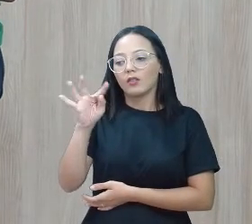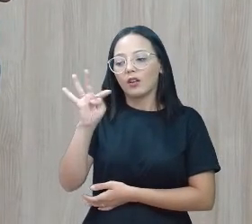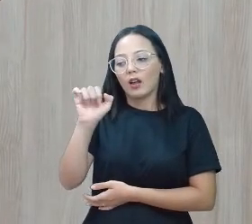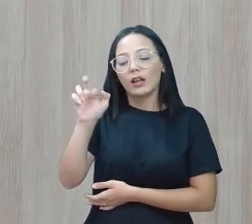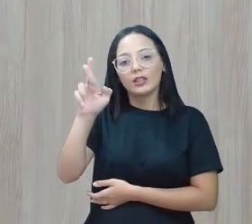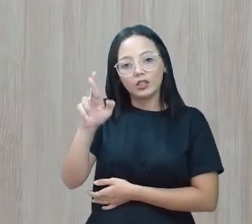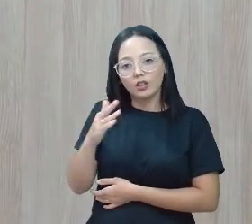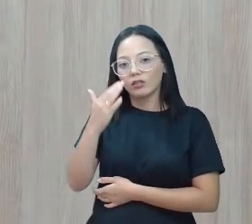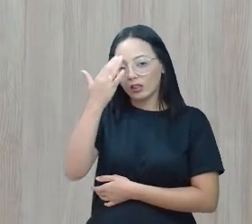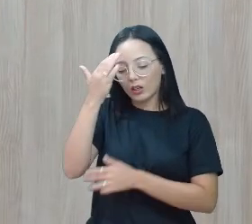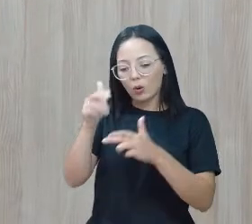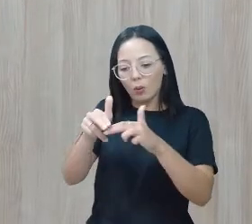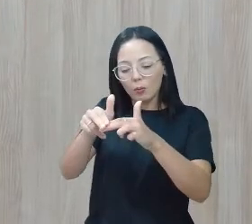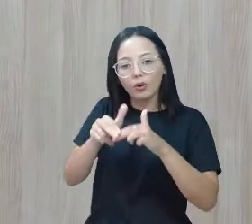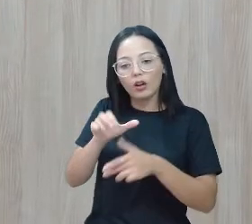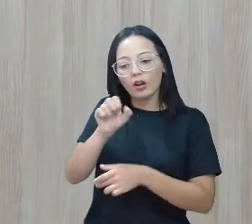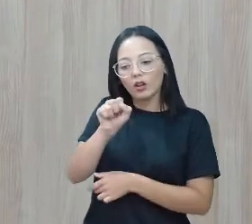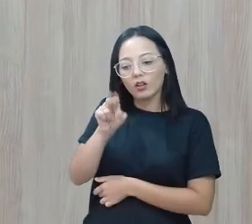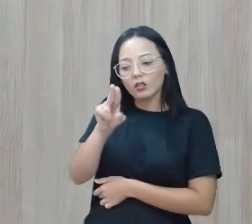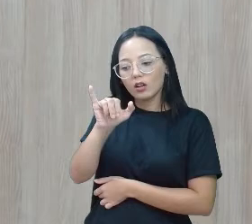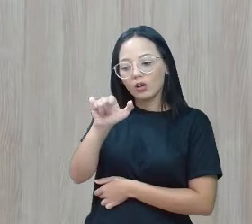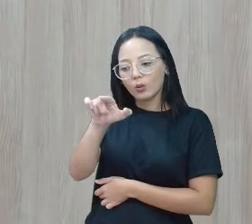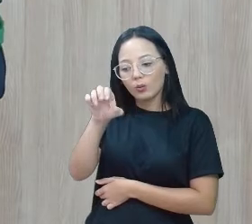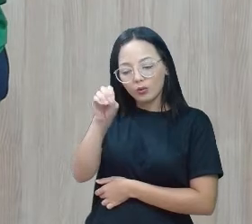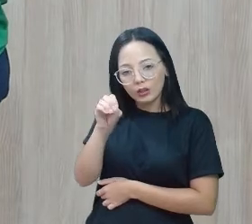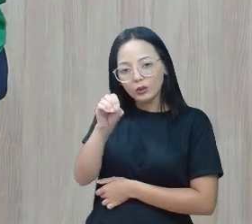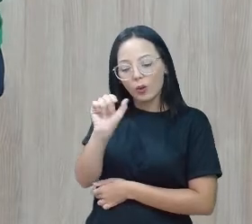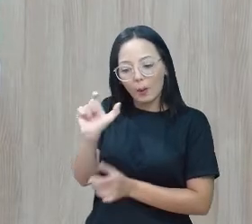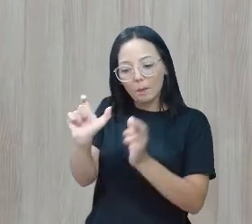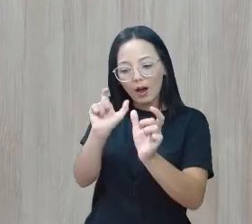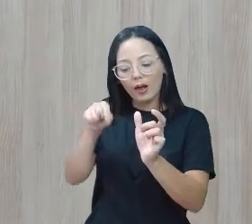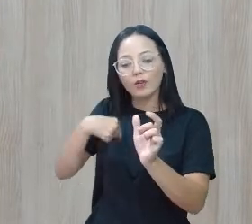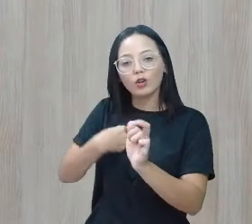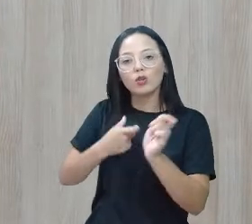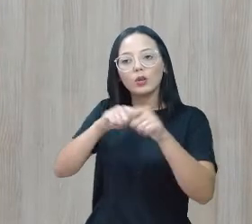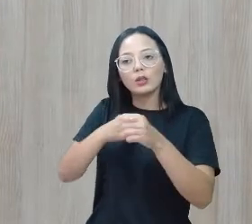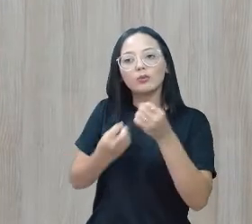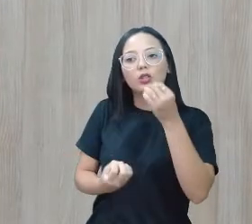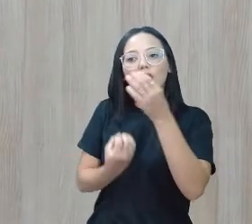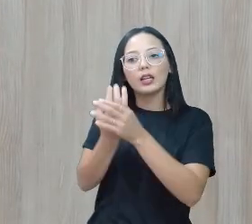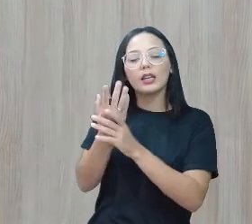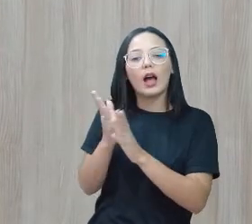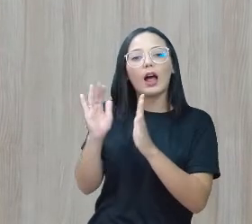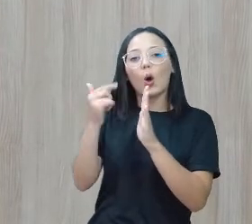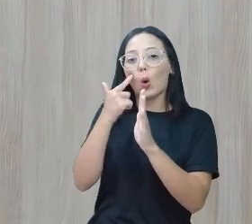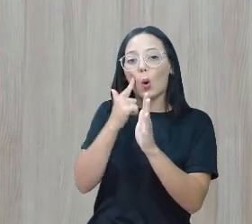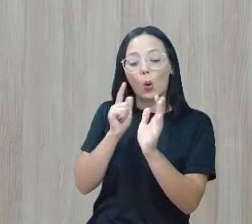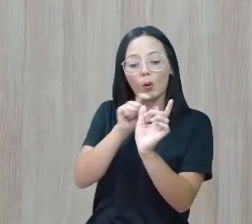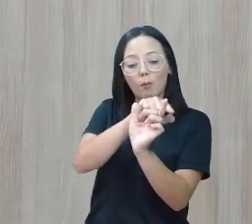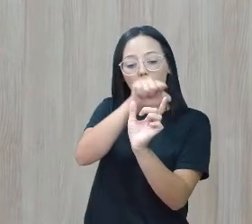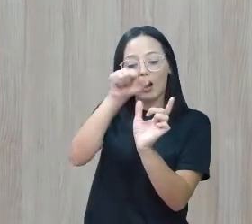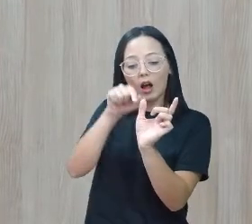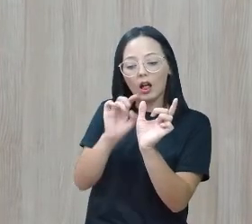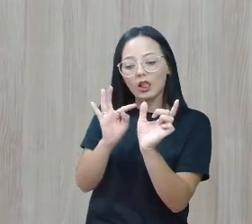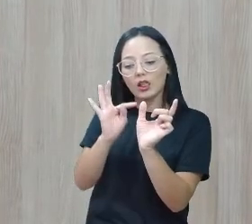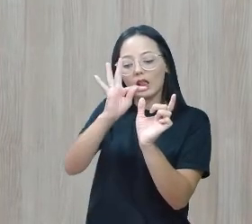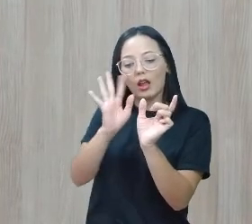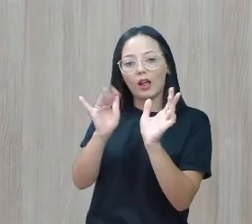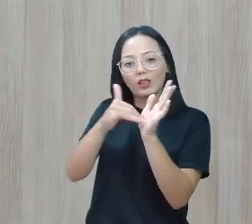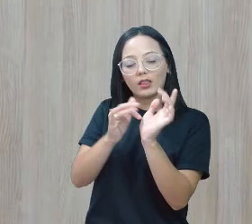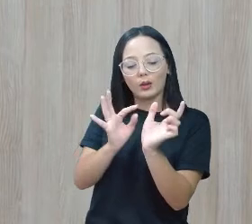desse sufixo, desta palavra, não é? Nós podemos criar até o T, tá, pessoal? É